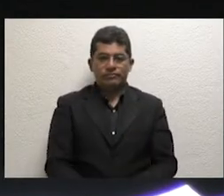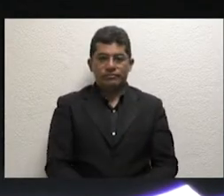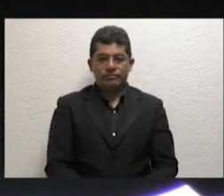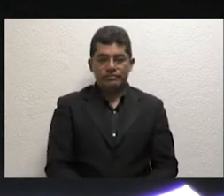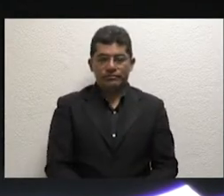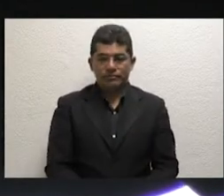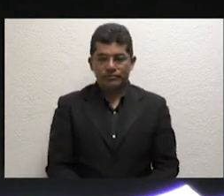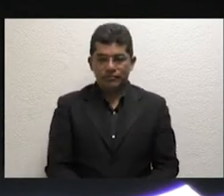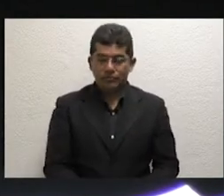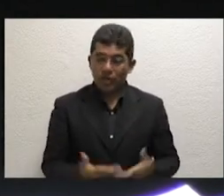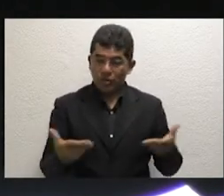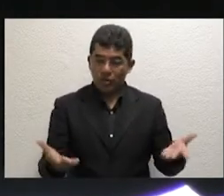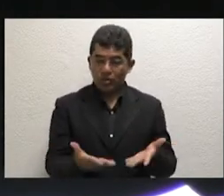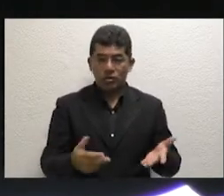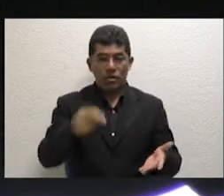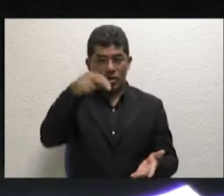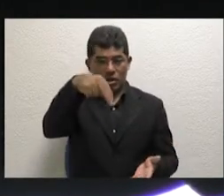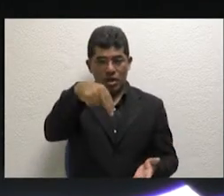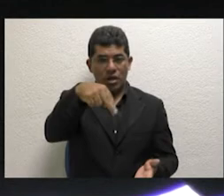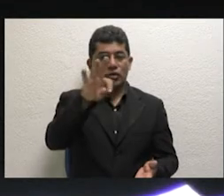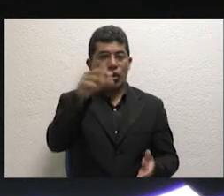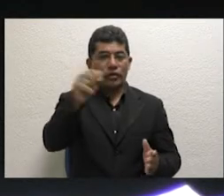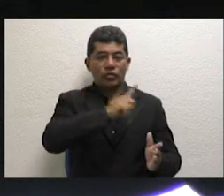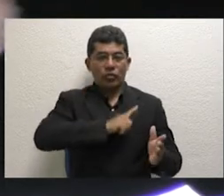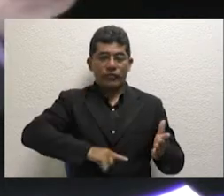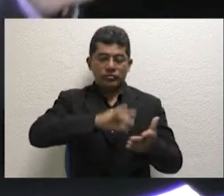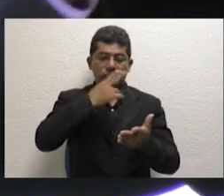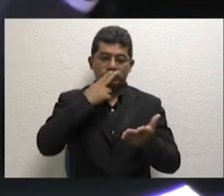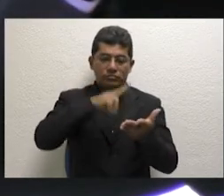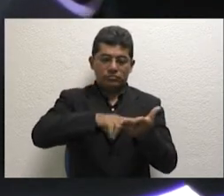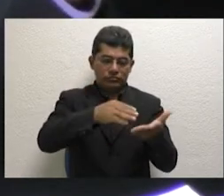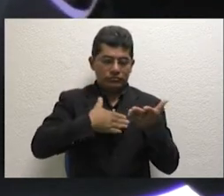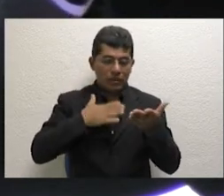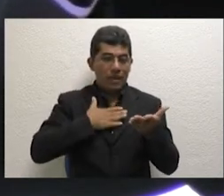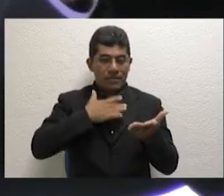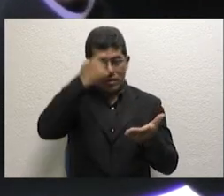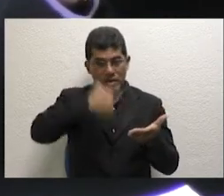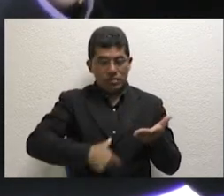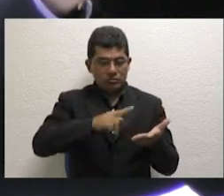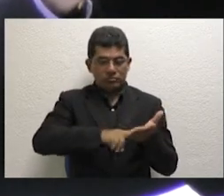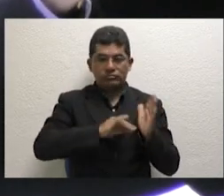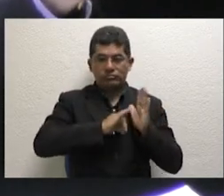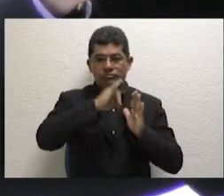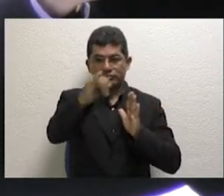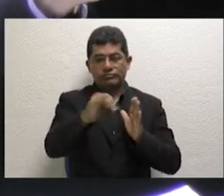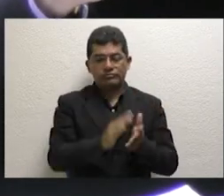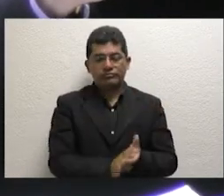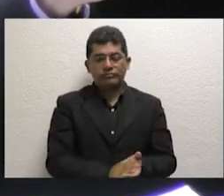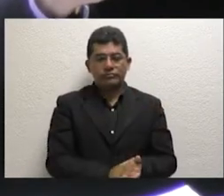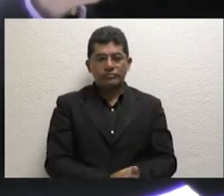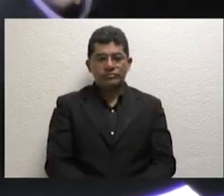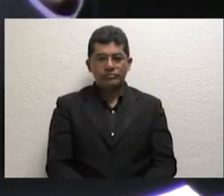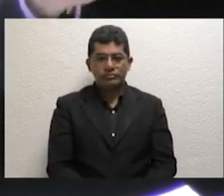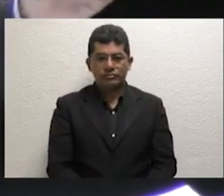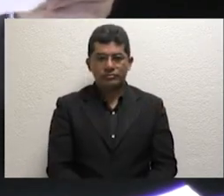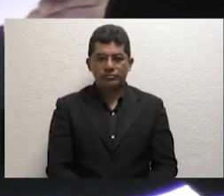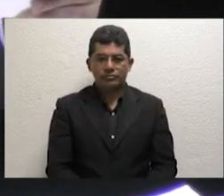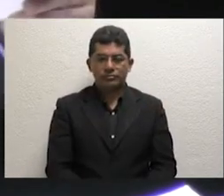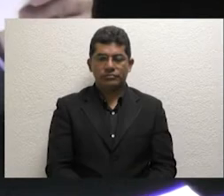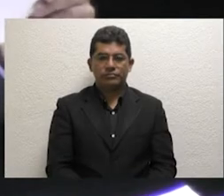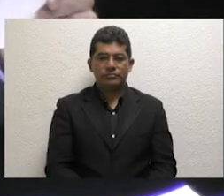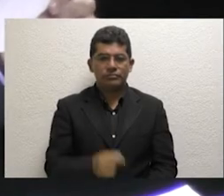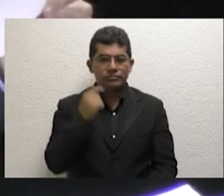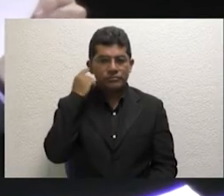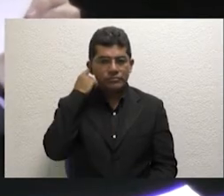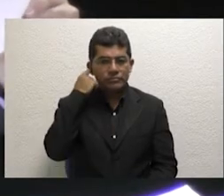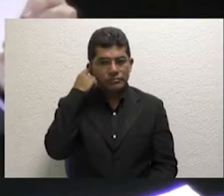fiscal e a nota do governo em minhas mãos a nota do governo em minhas mãos